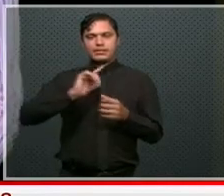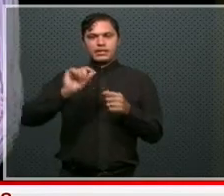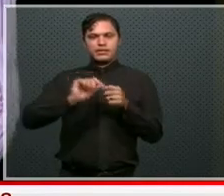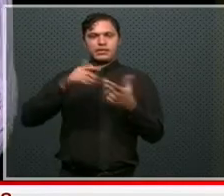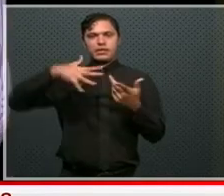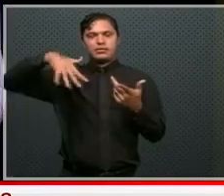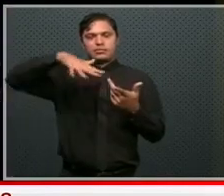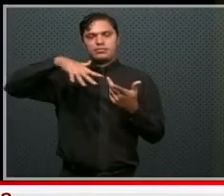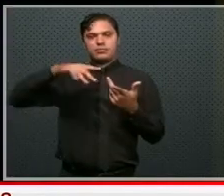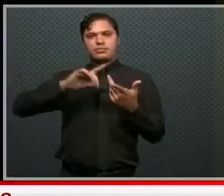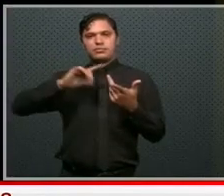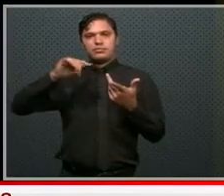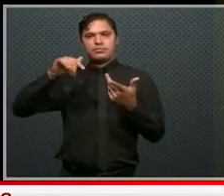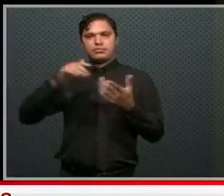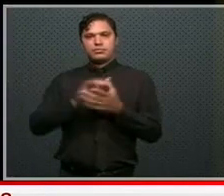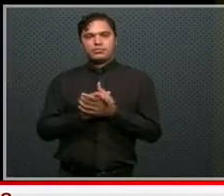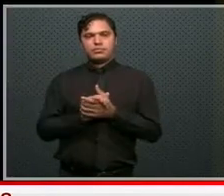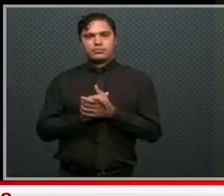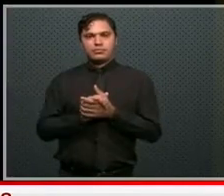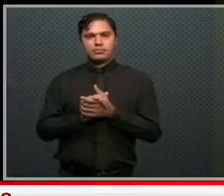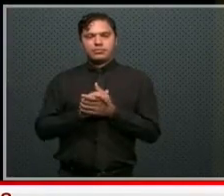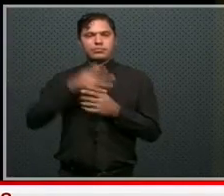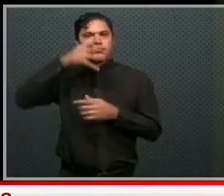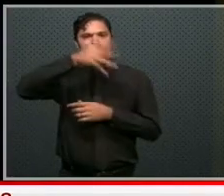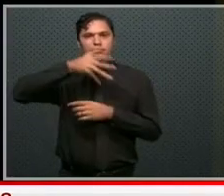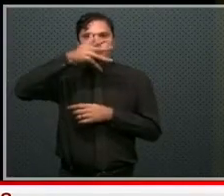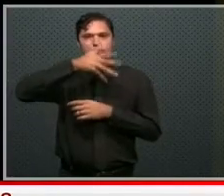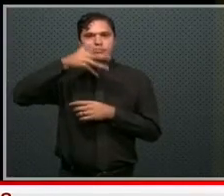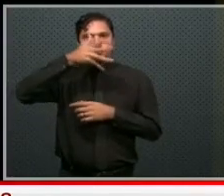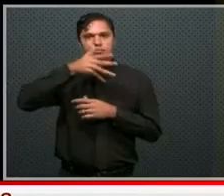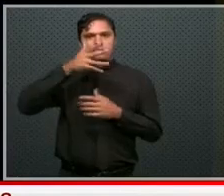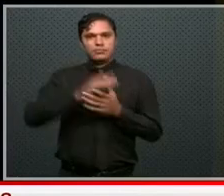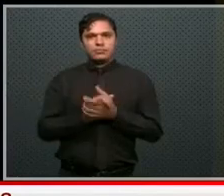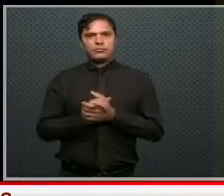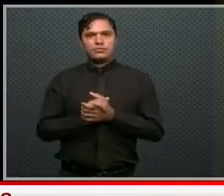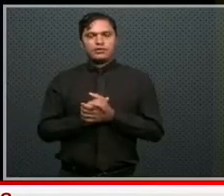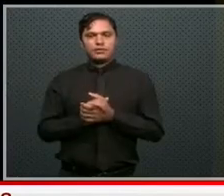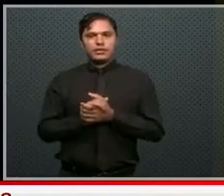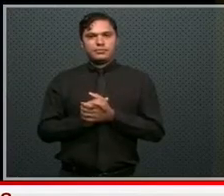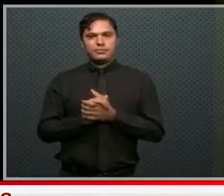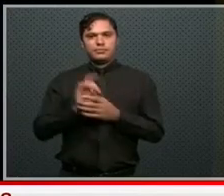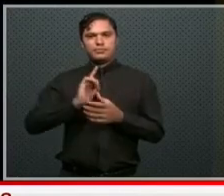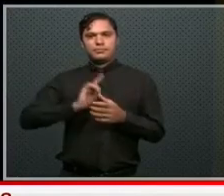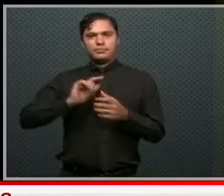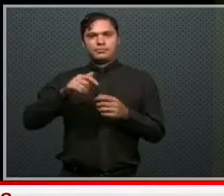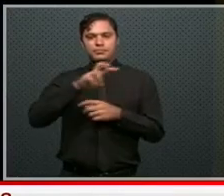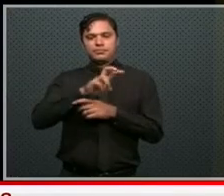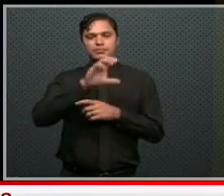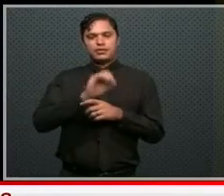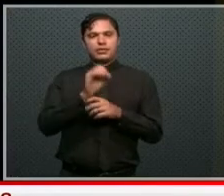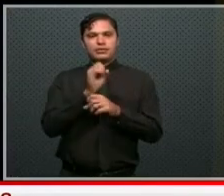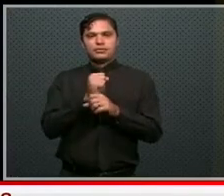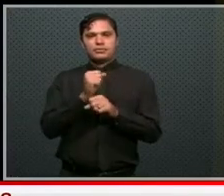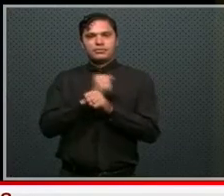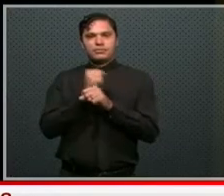eu falo que a Embrapa nos próximos 50 anos Qual é o